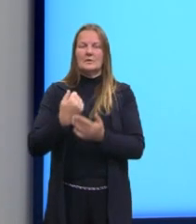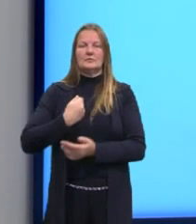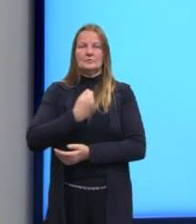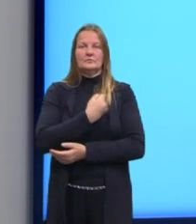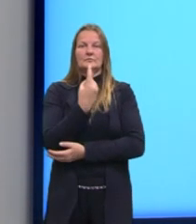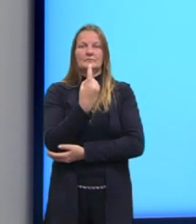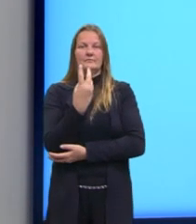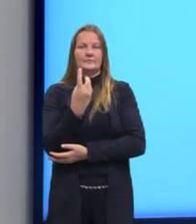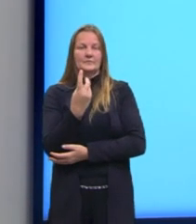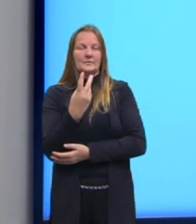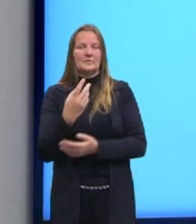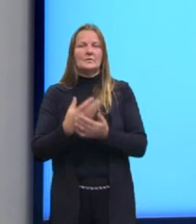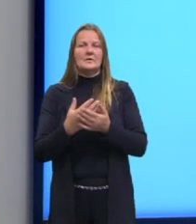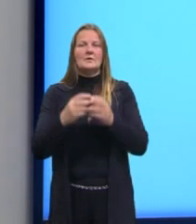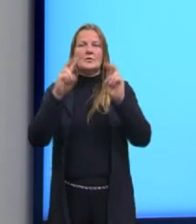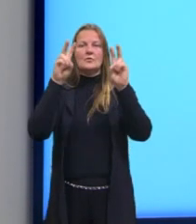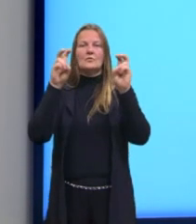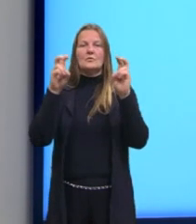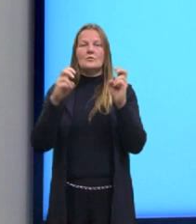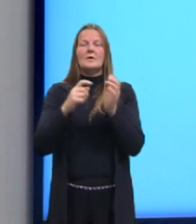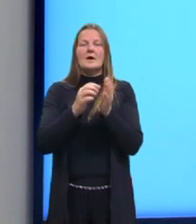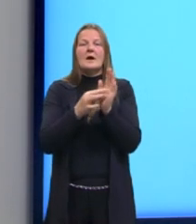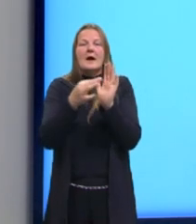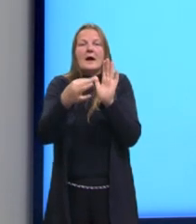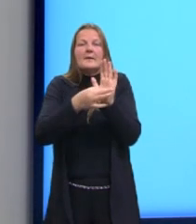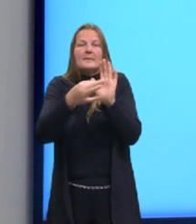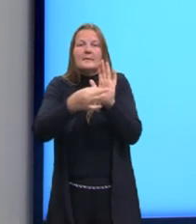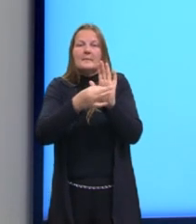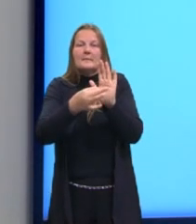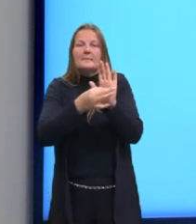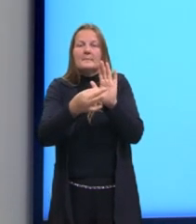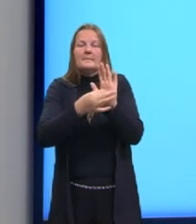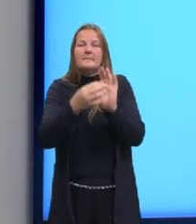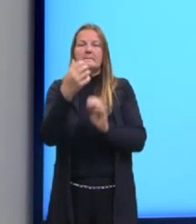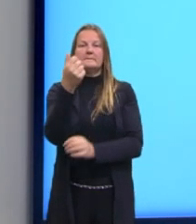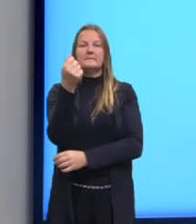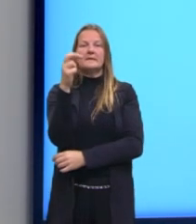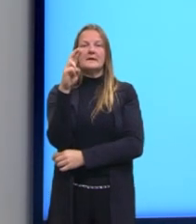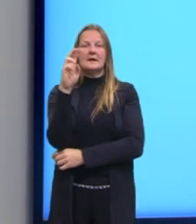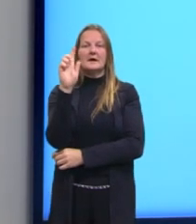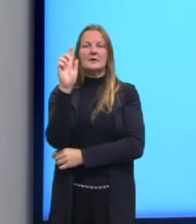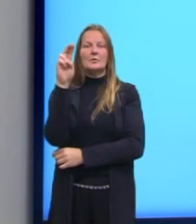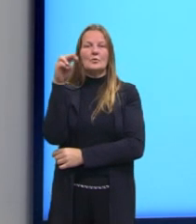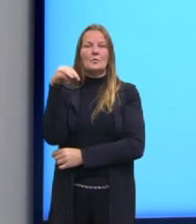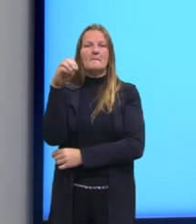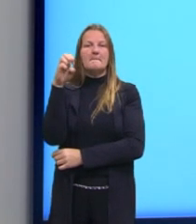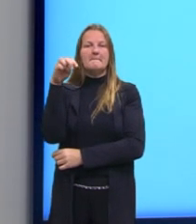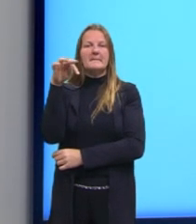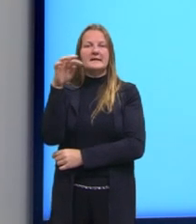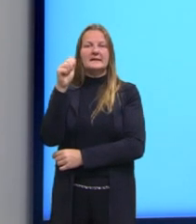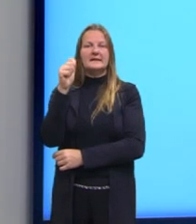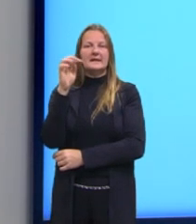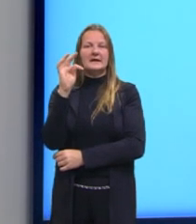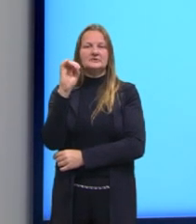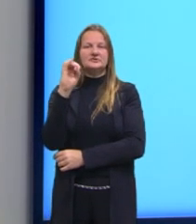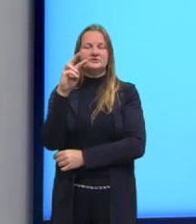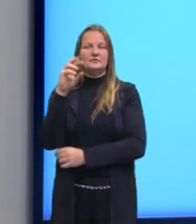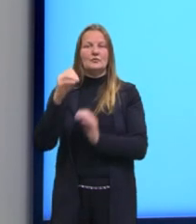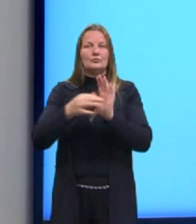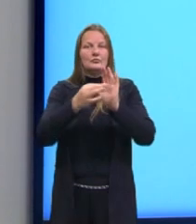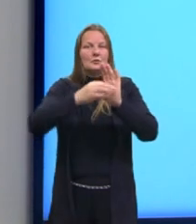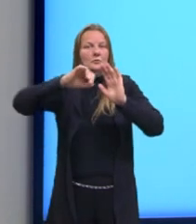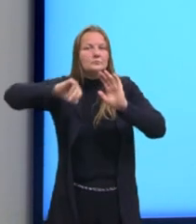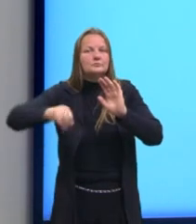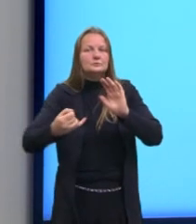que pertence ao tipo argumentativo. O que a gente fala lá na nossa aula 21,